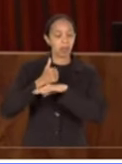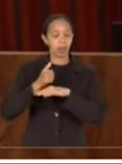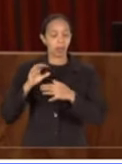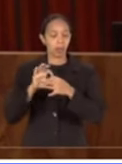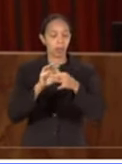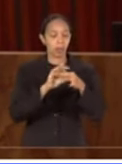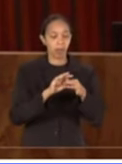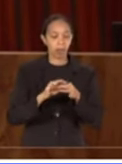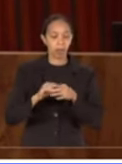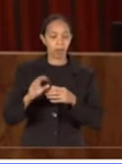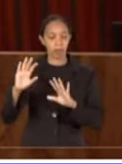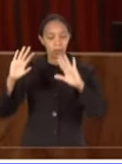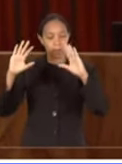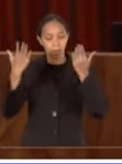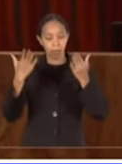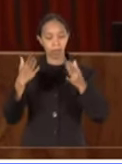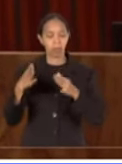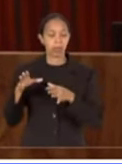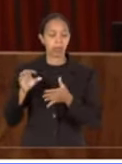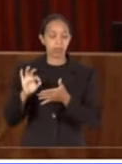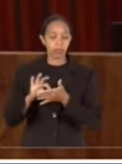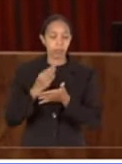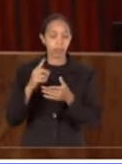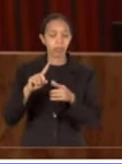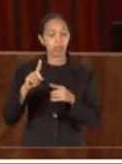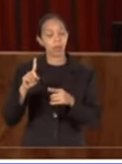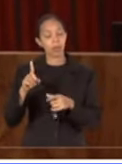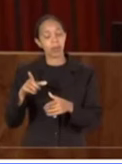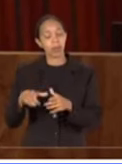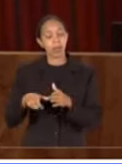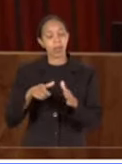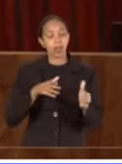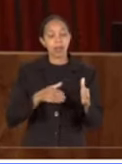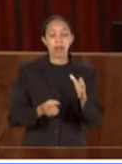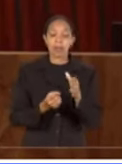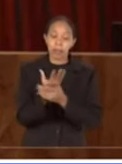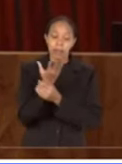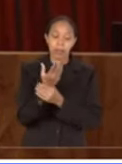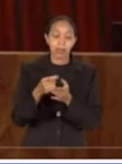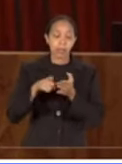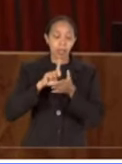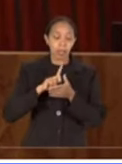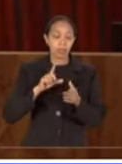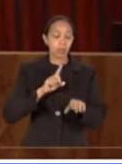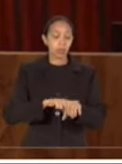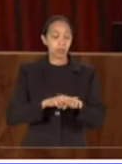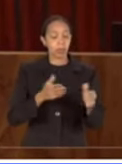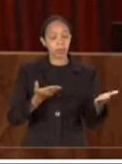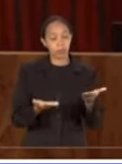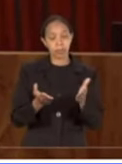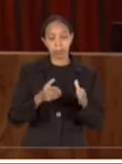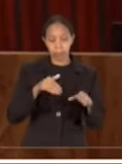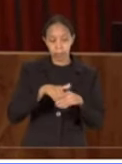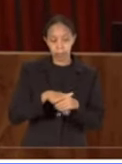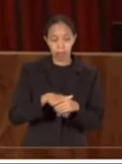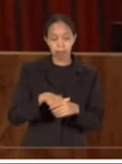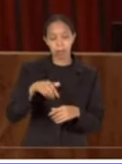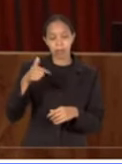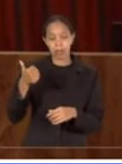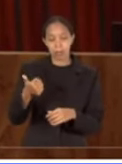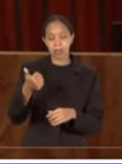eventos de filiação e lançamento de pré-campanha dos investigados, os quais perfariam